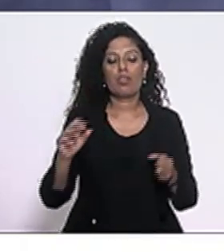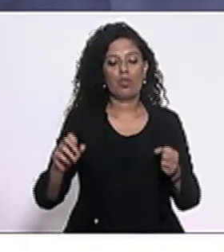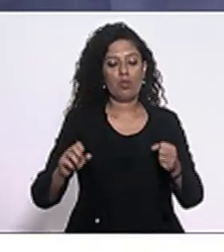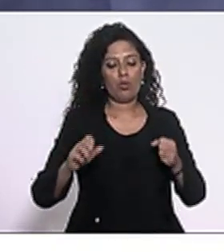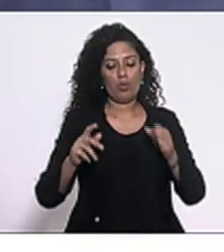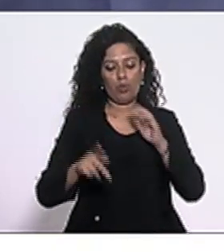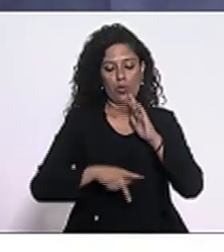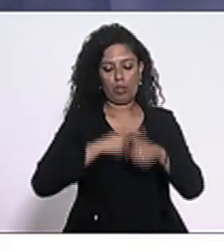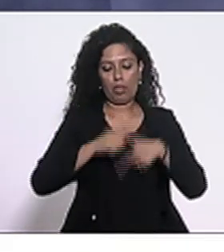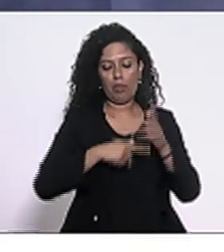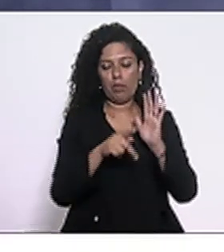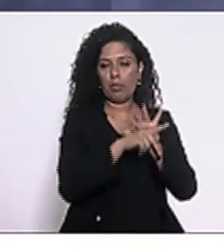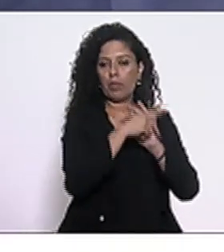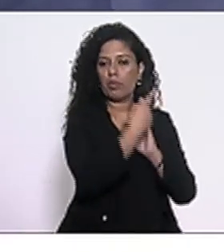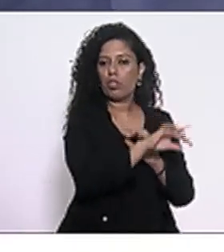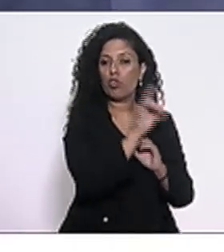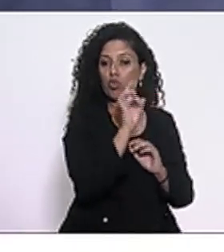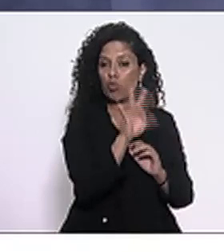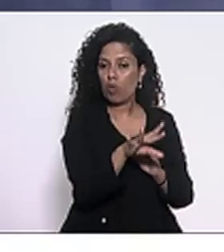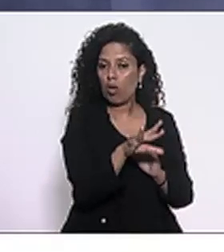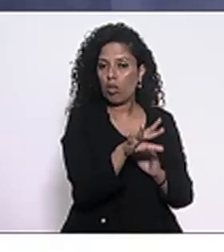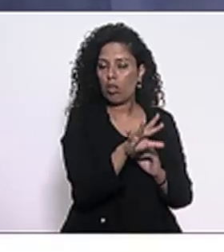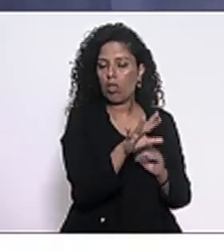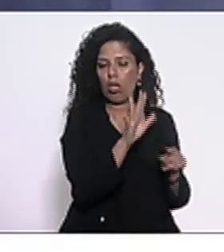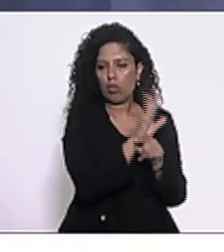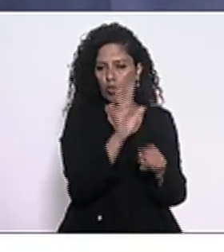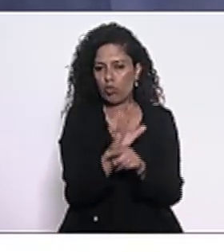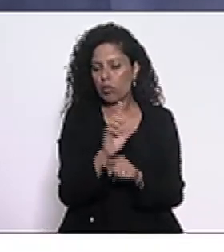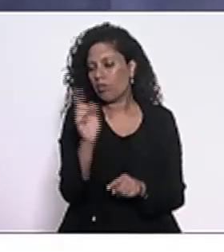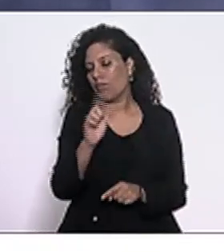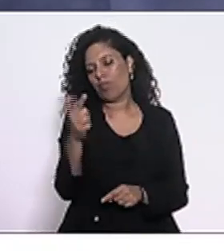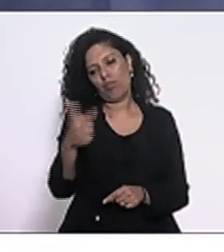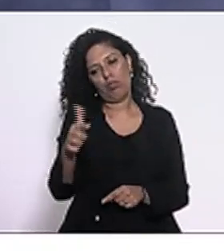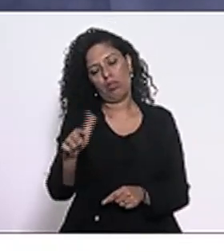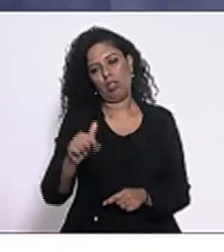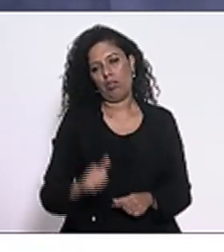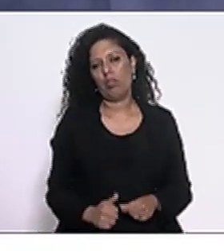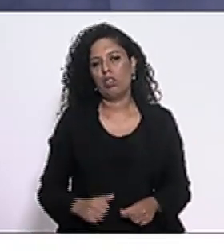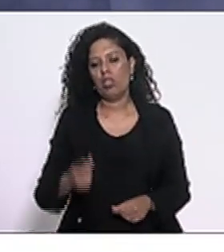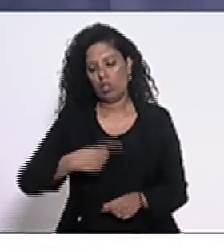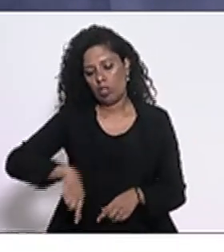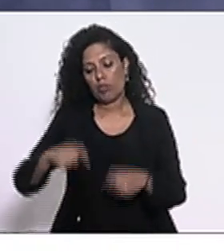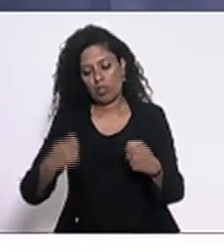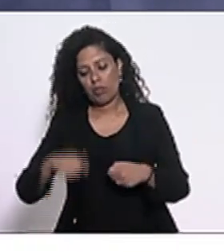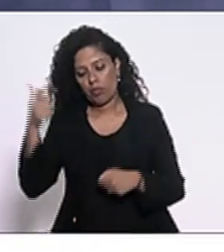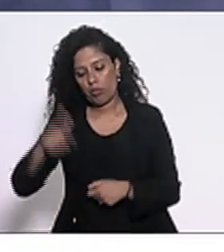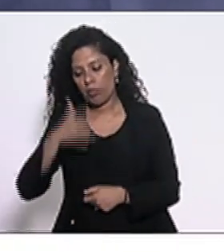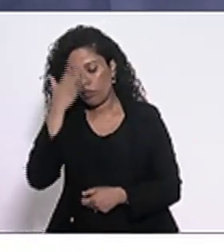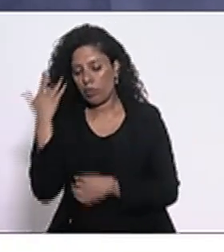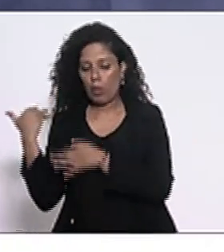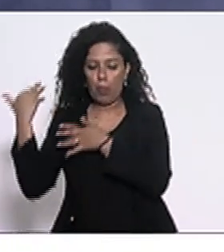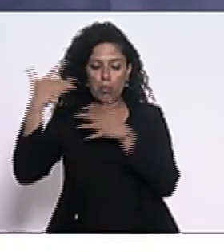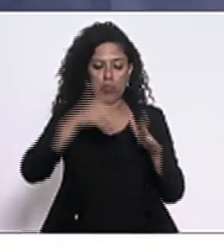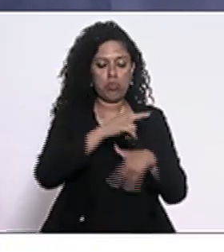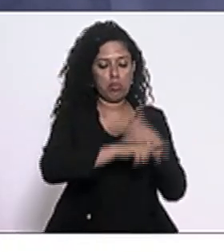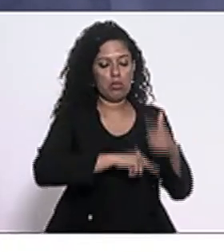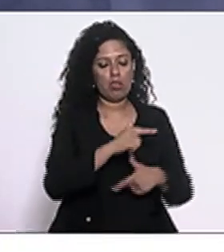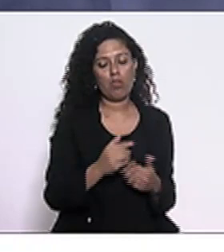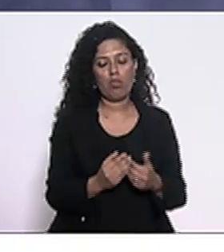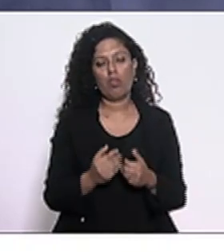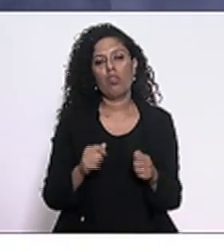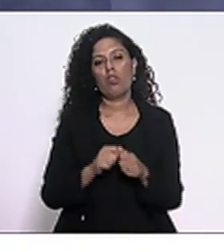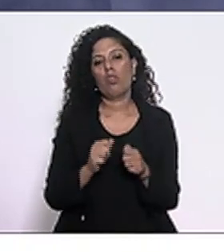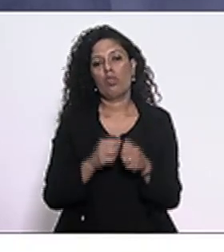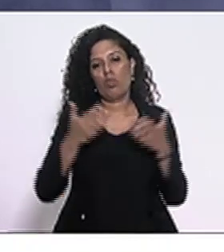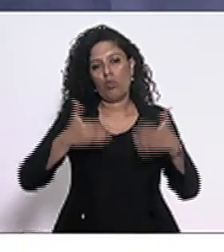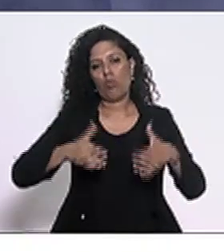suficiente perante as demandas que nós temos e perante a insuficiência de pessoal que nós temos também. Então, eu espero de verdade que haja